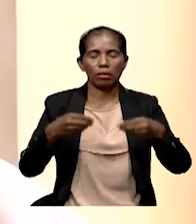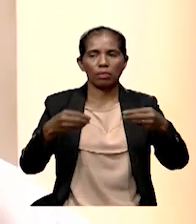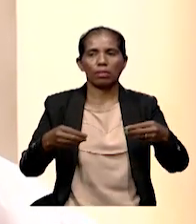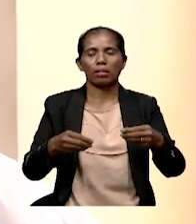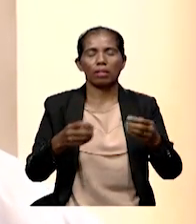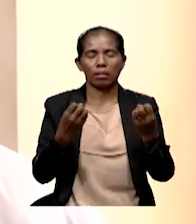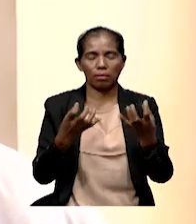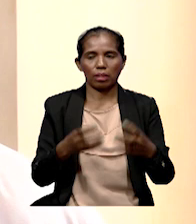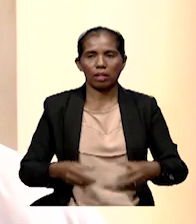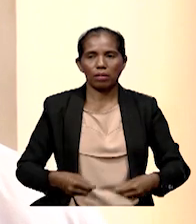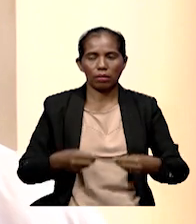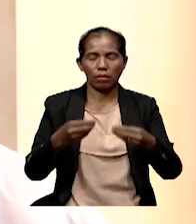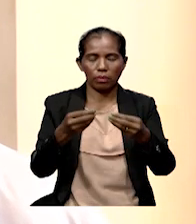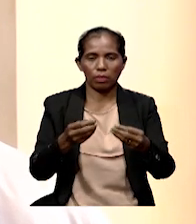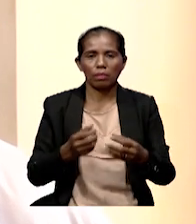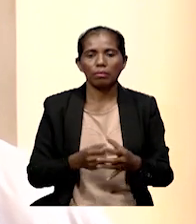Cne Bele,